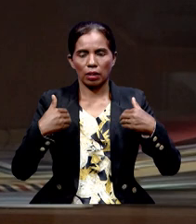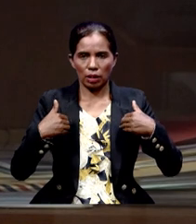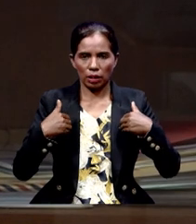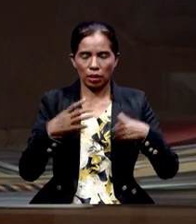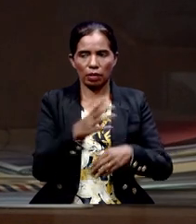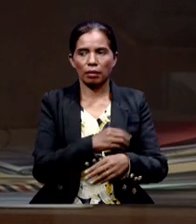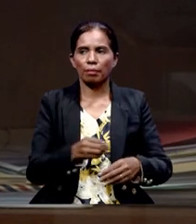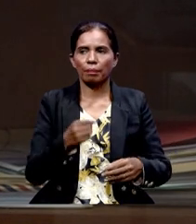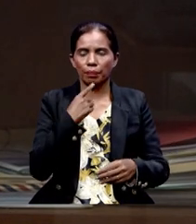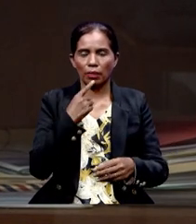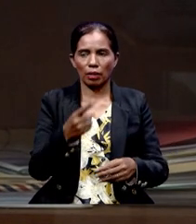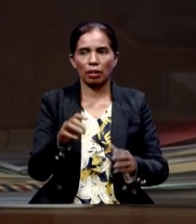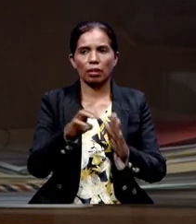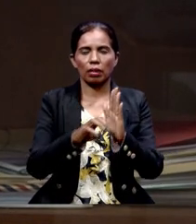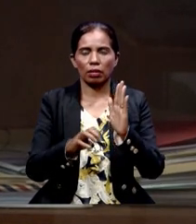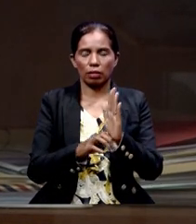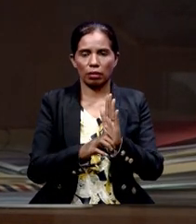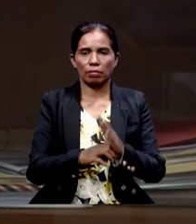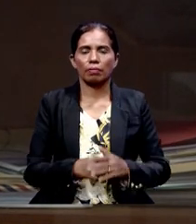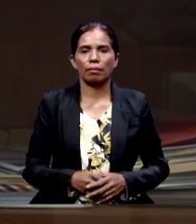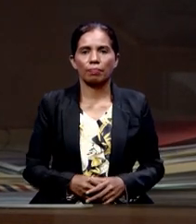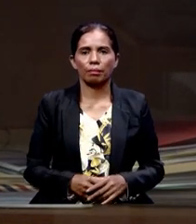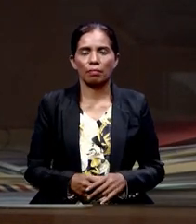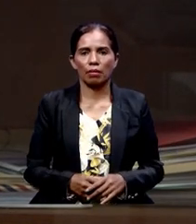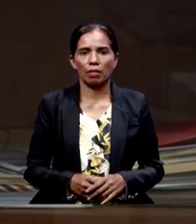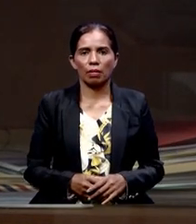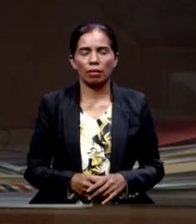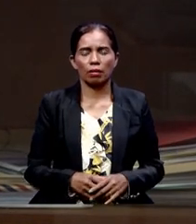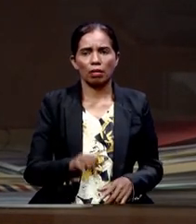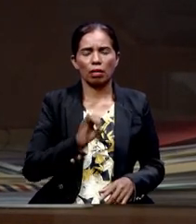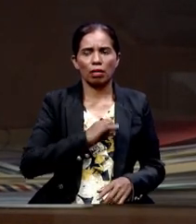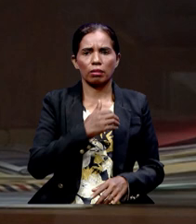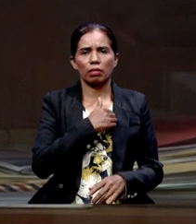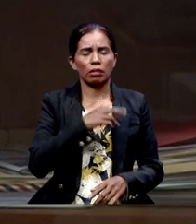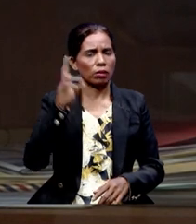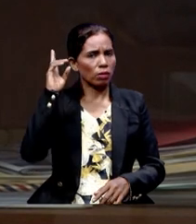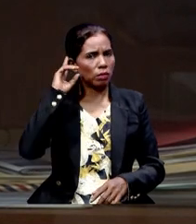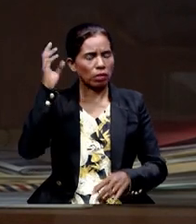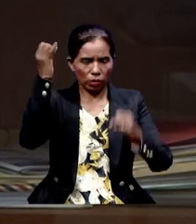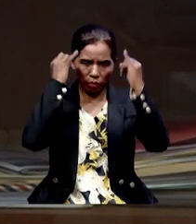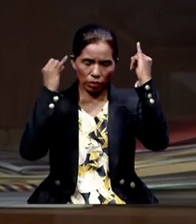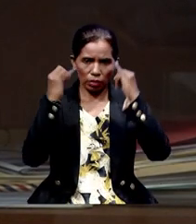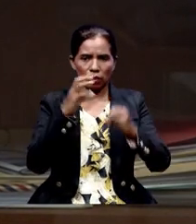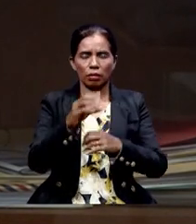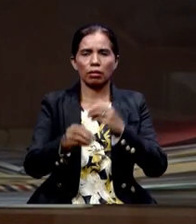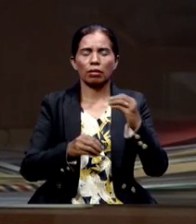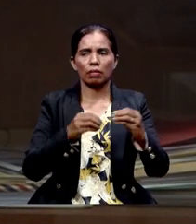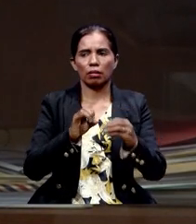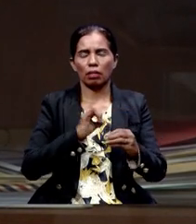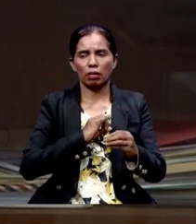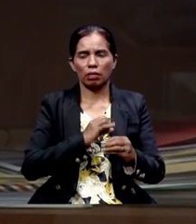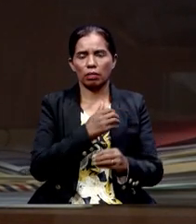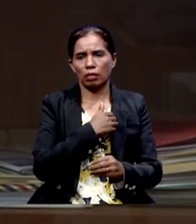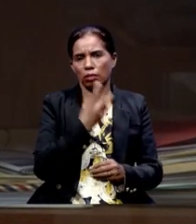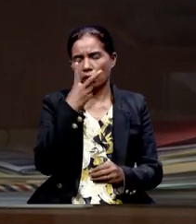si institusi Estados Unidos. Iden how si dau rona informasaun kompanyo en temi how si dau